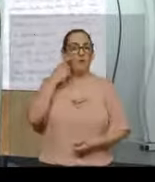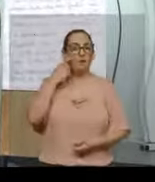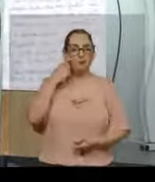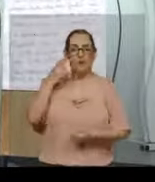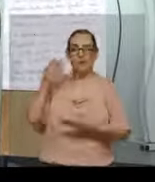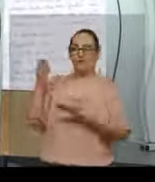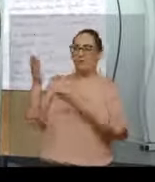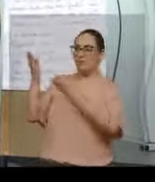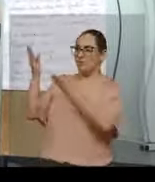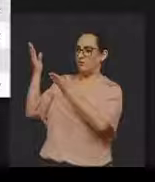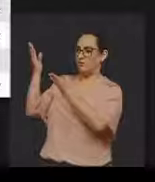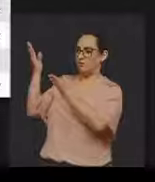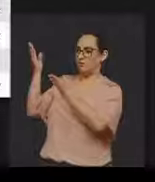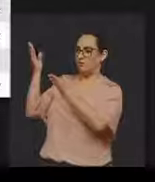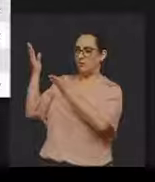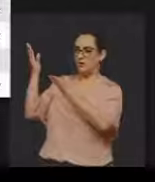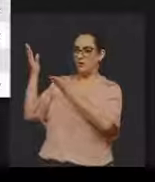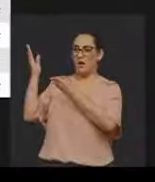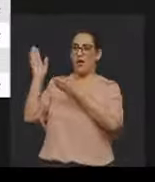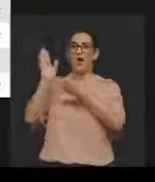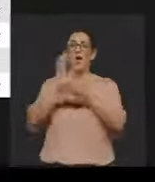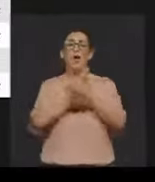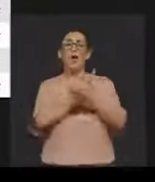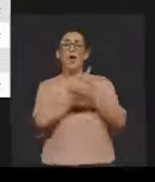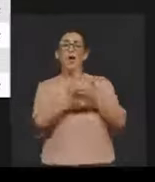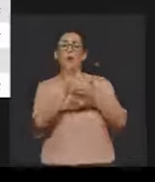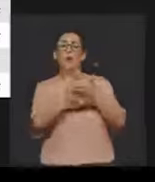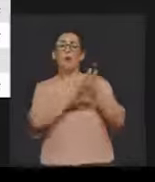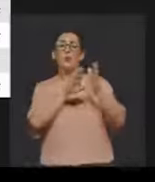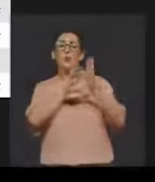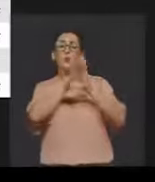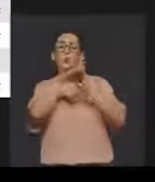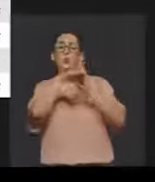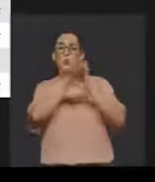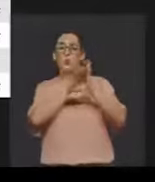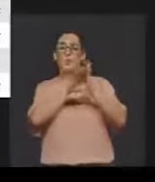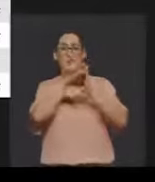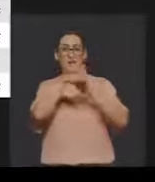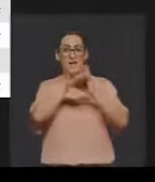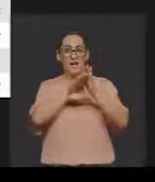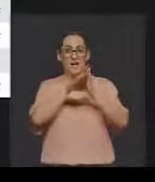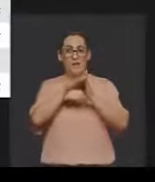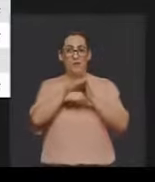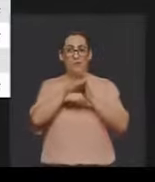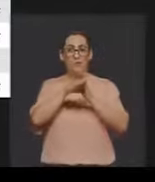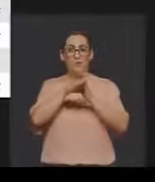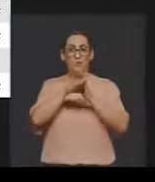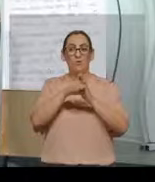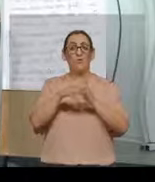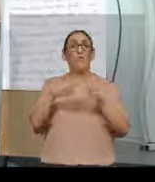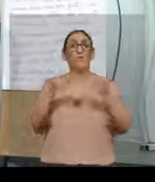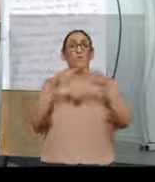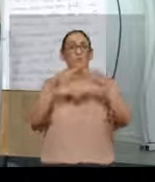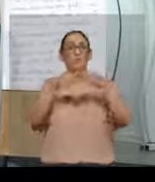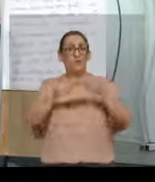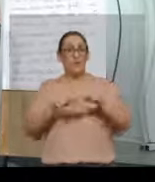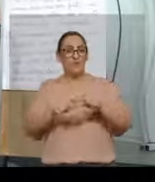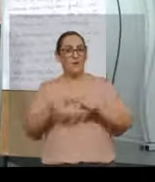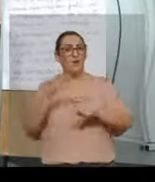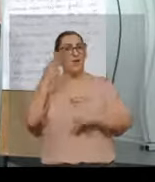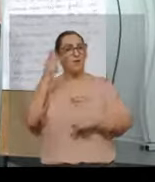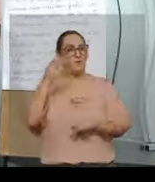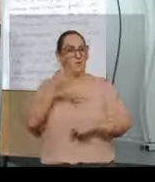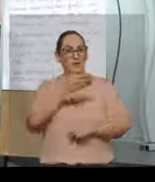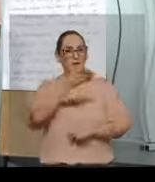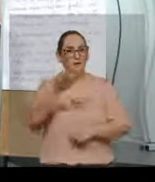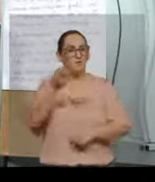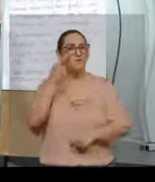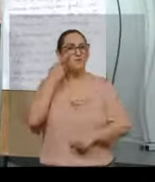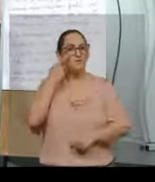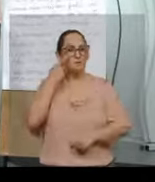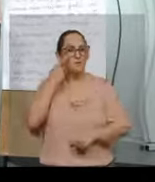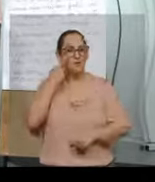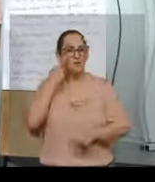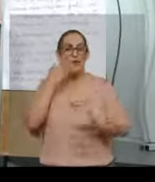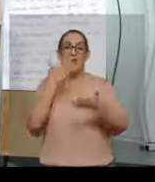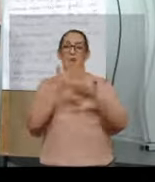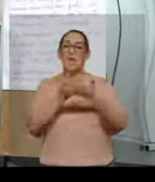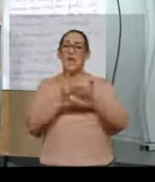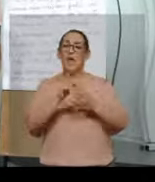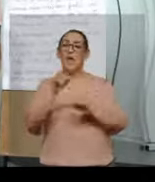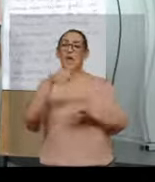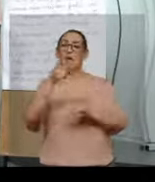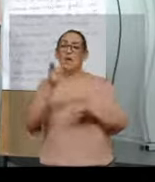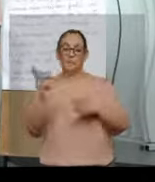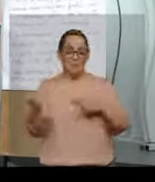conceitos aqui, nossa aula chegou ao fim, mas tem alguns conceitos que eu vou deixar aqui para vocês, que eu vou retomar então na próxima aula, para a gente